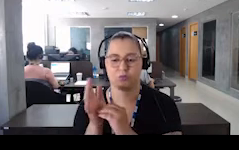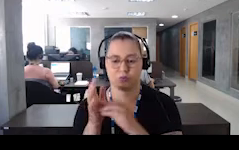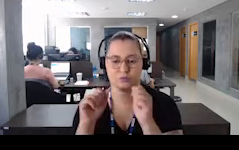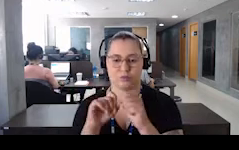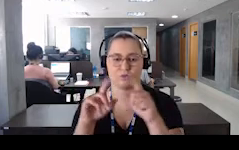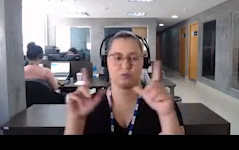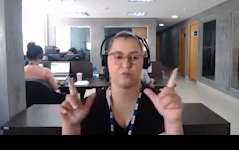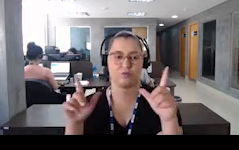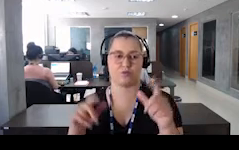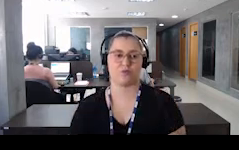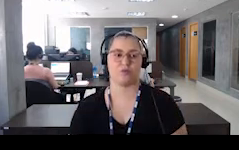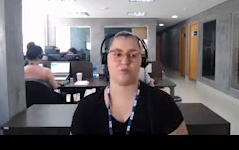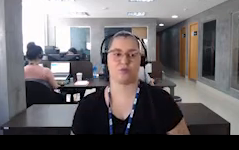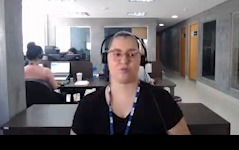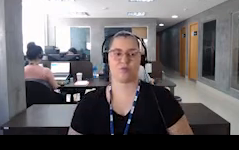melhor de visualizar.